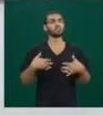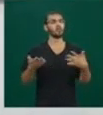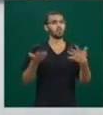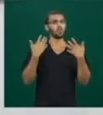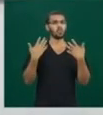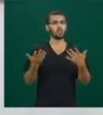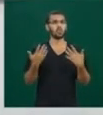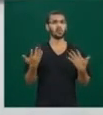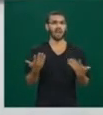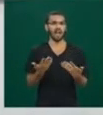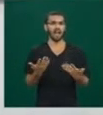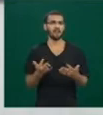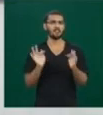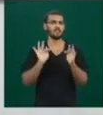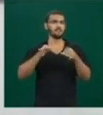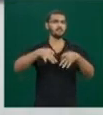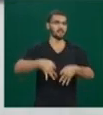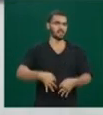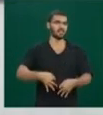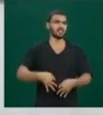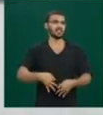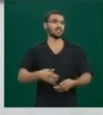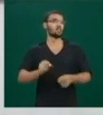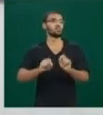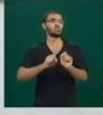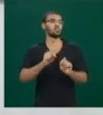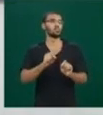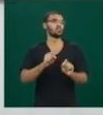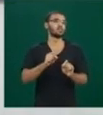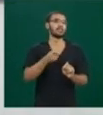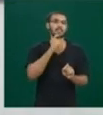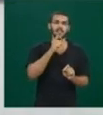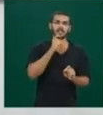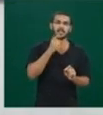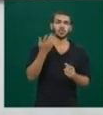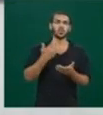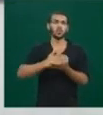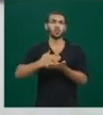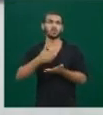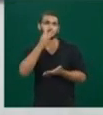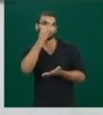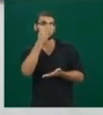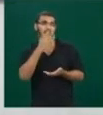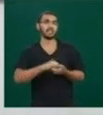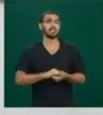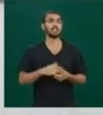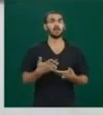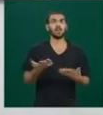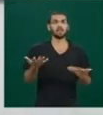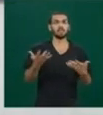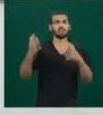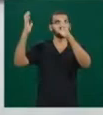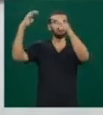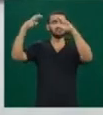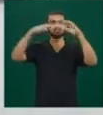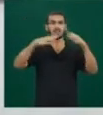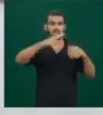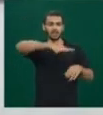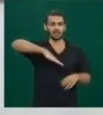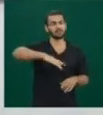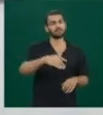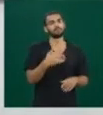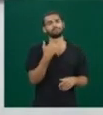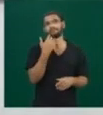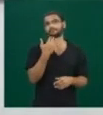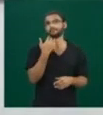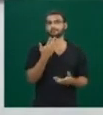o inverno e vem a primavera. O que todos esperam é que a chuva que caia realmente para a nossa região, que venha para a nossa região. Por enquanto, ela não vem.